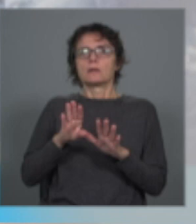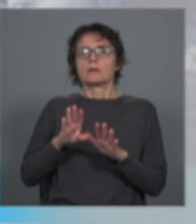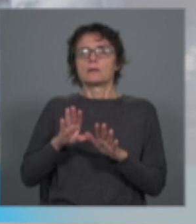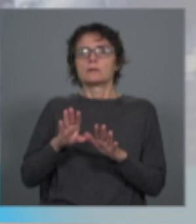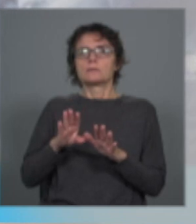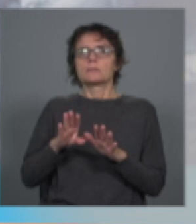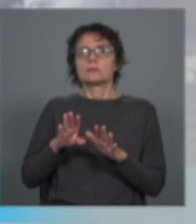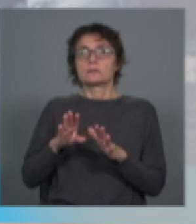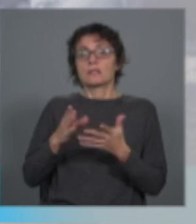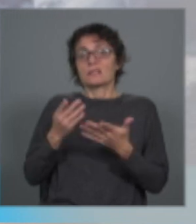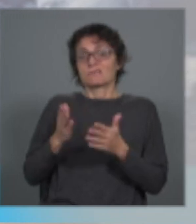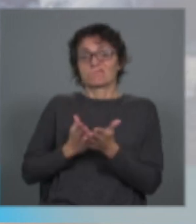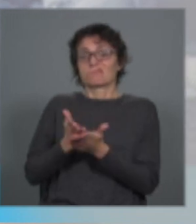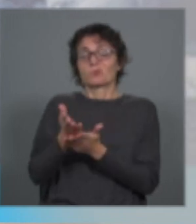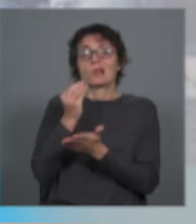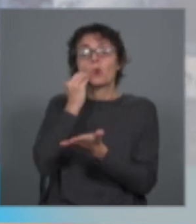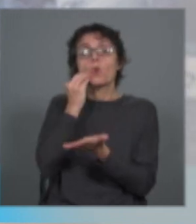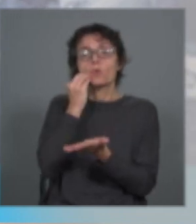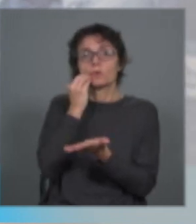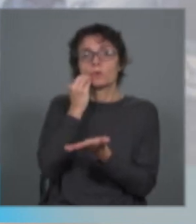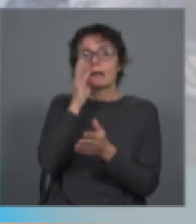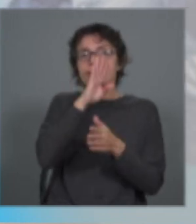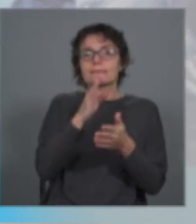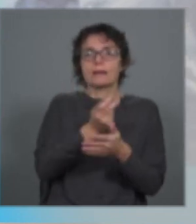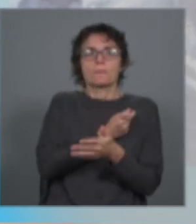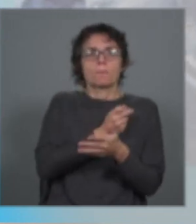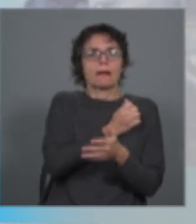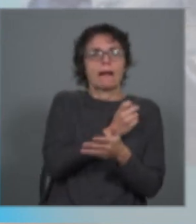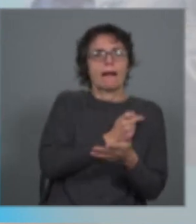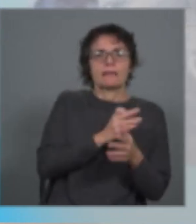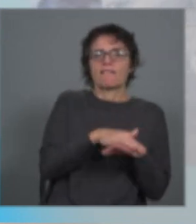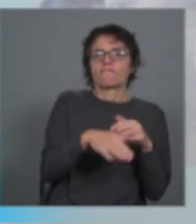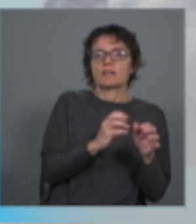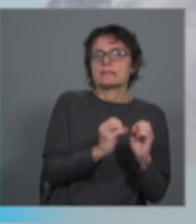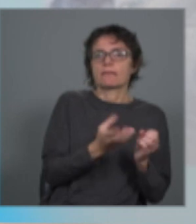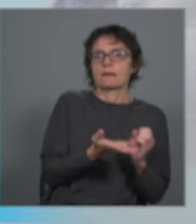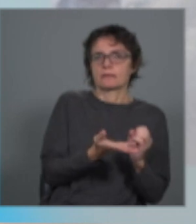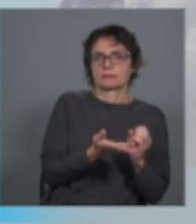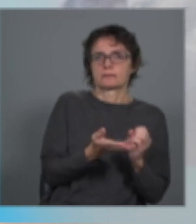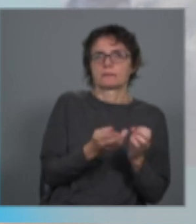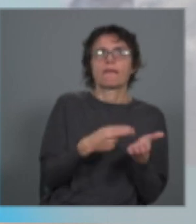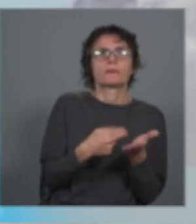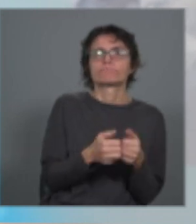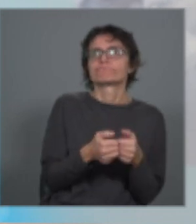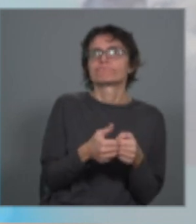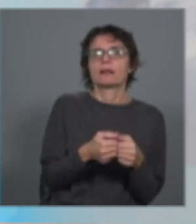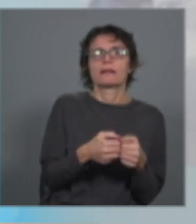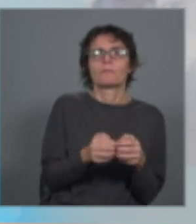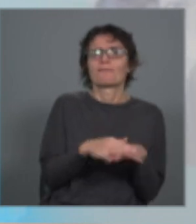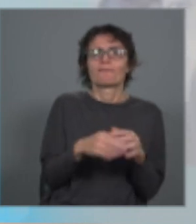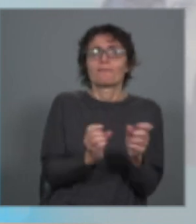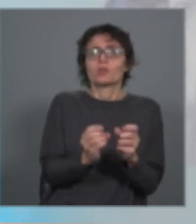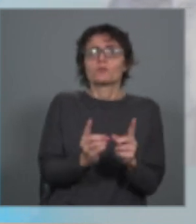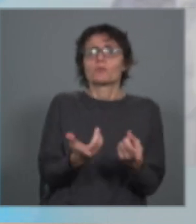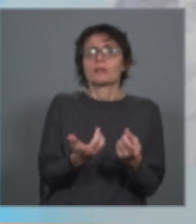menos quanto é possível durar-se sem comida. Mesmo que alguns tenham assambarcado para alguns meses,